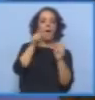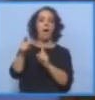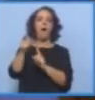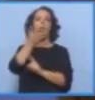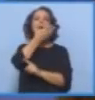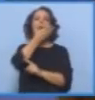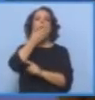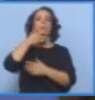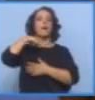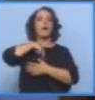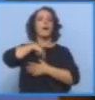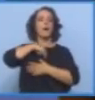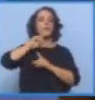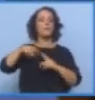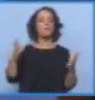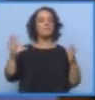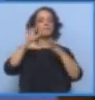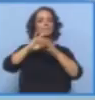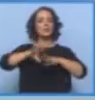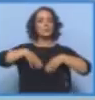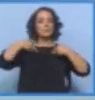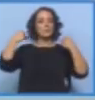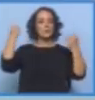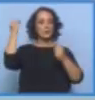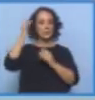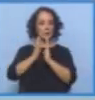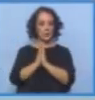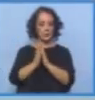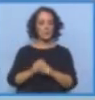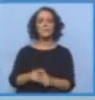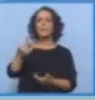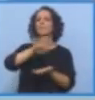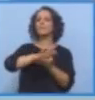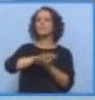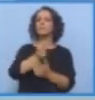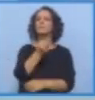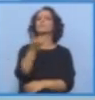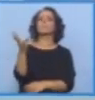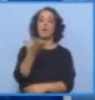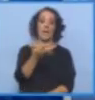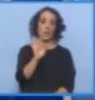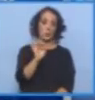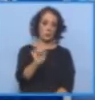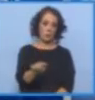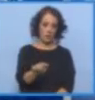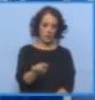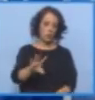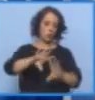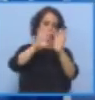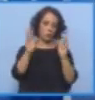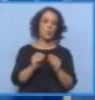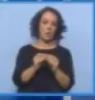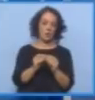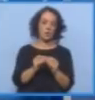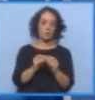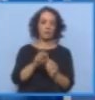que o Espírito Santo depois já... Os indicadores de tiragem, esse projeto chega a quantas pessoas? 14 mil no seu total, porque a